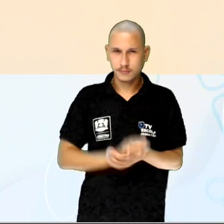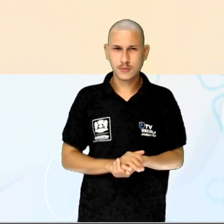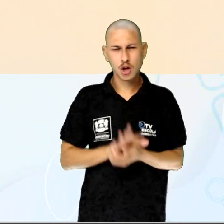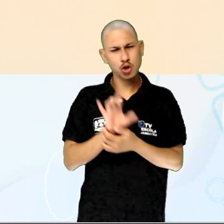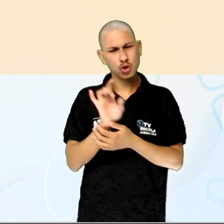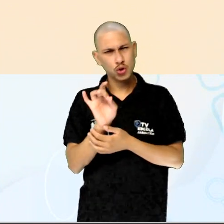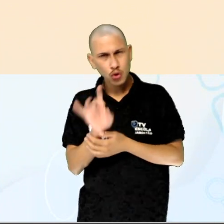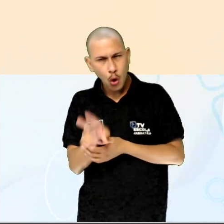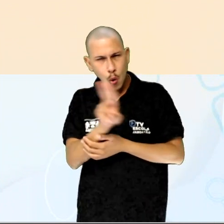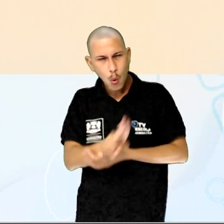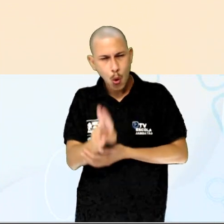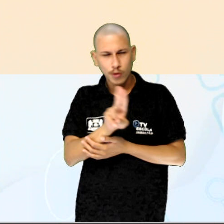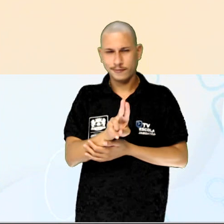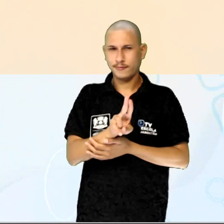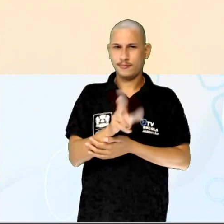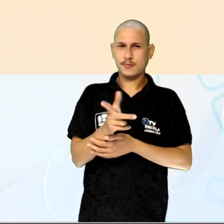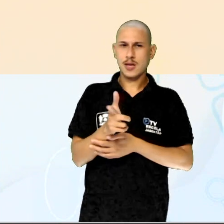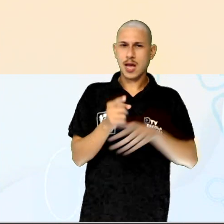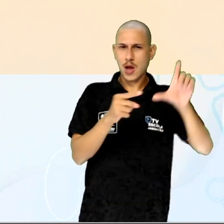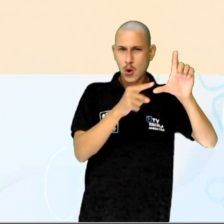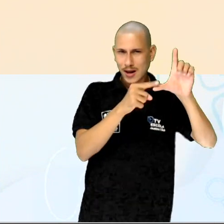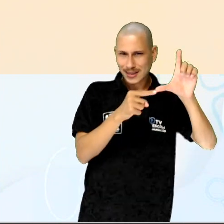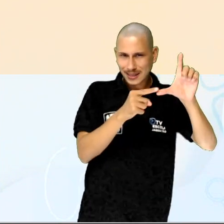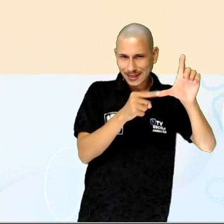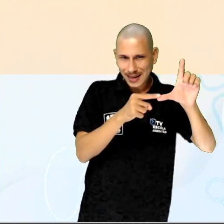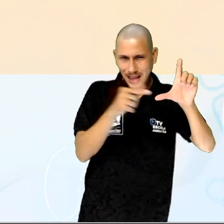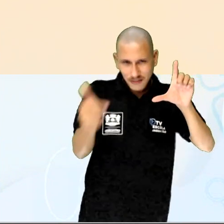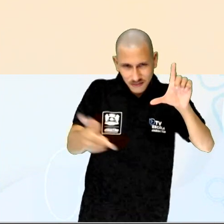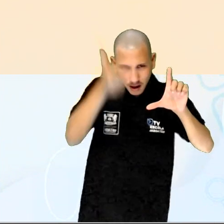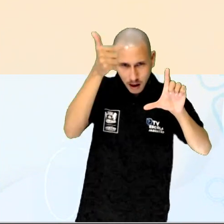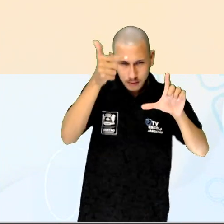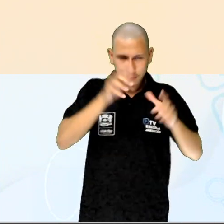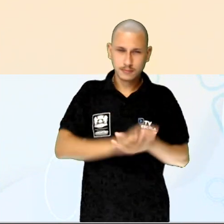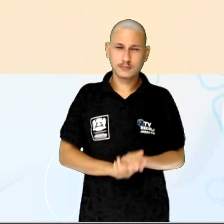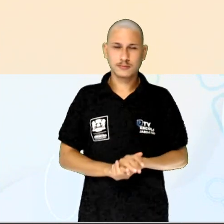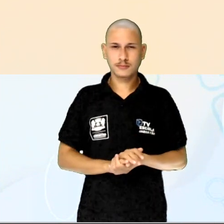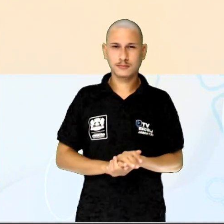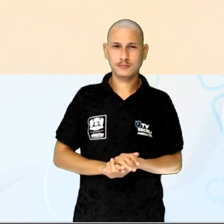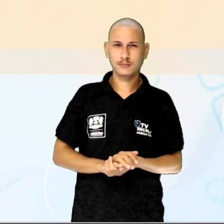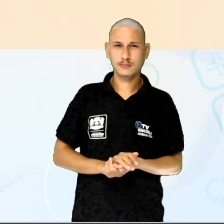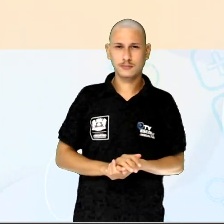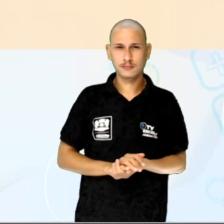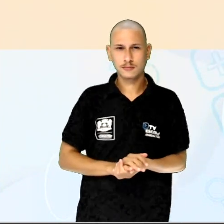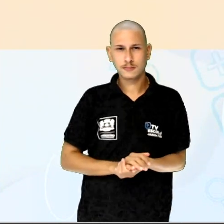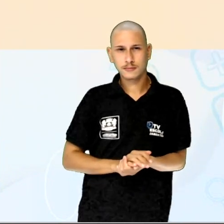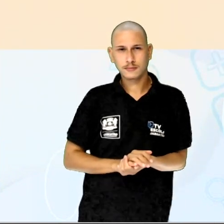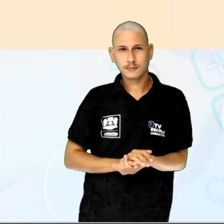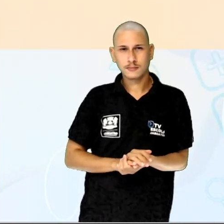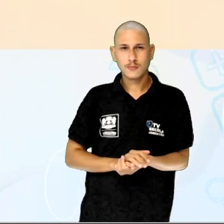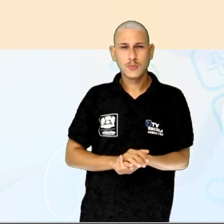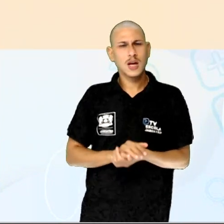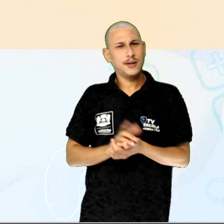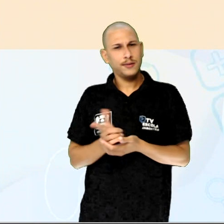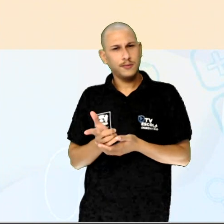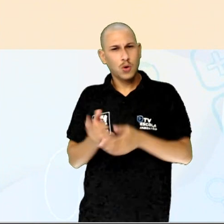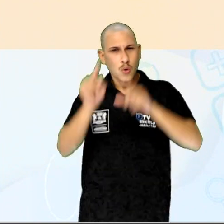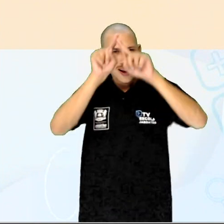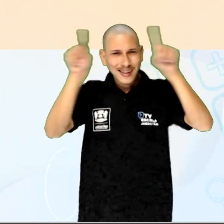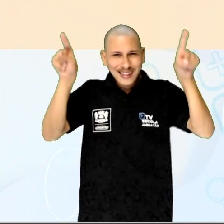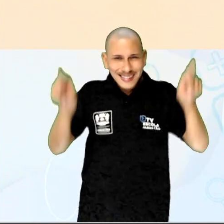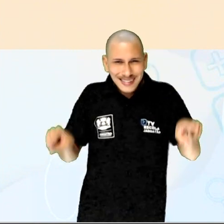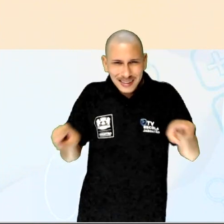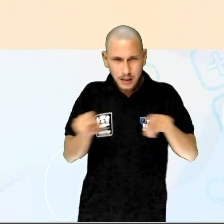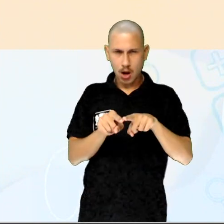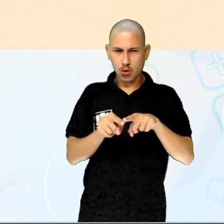pegar o lado dele e elevar ao quadrado, tá? Essa é a fórmula da área do quadrado. Já a área do retângulo vai ser a